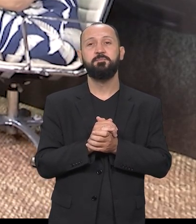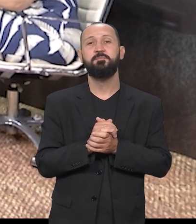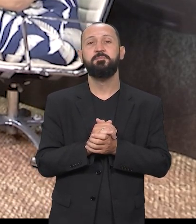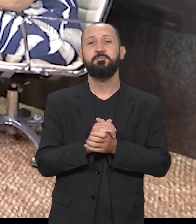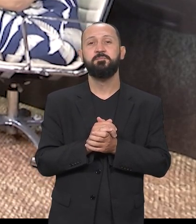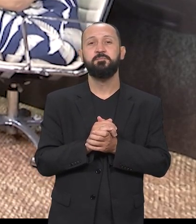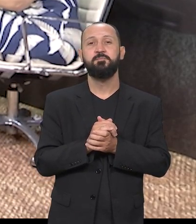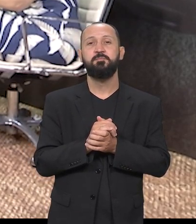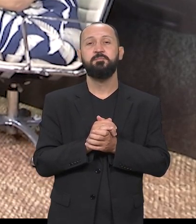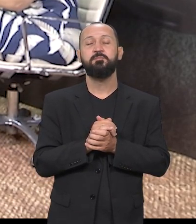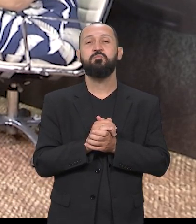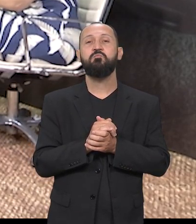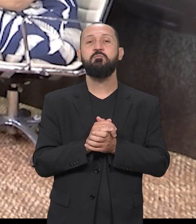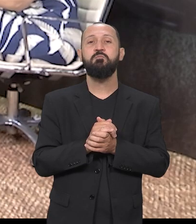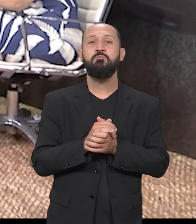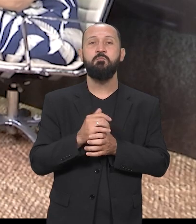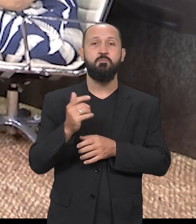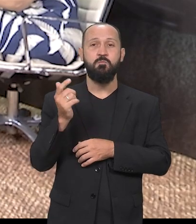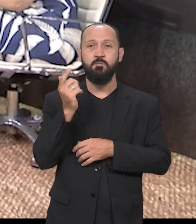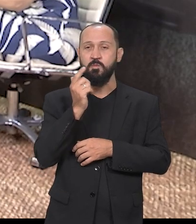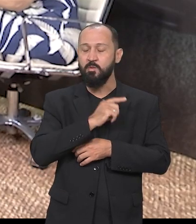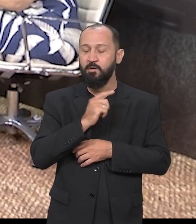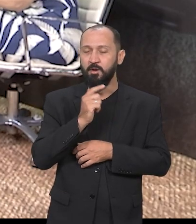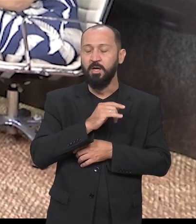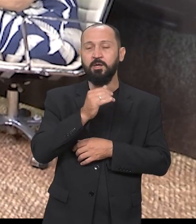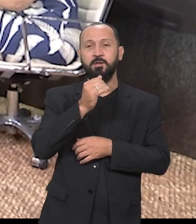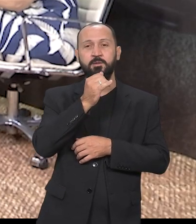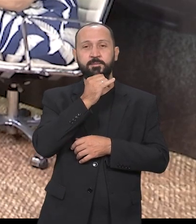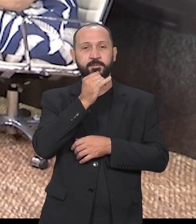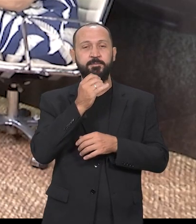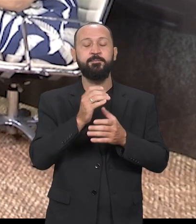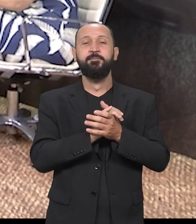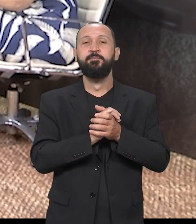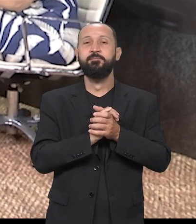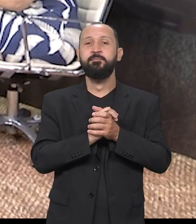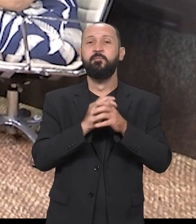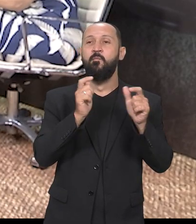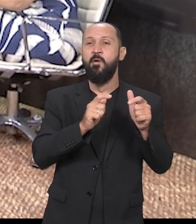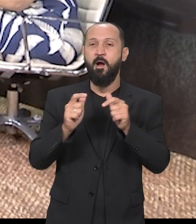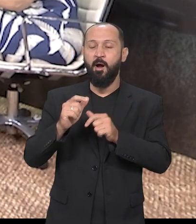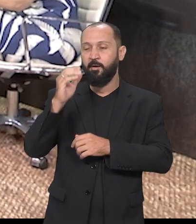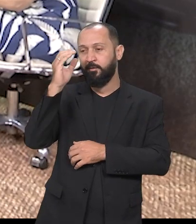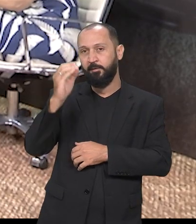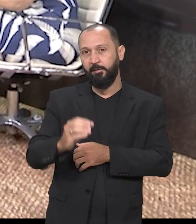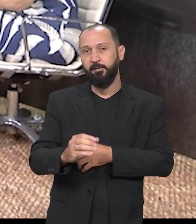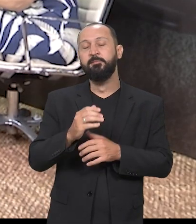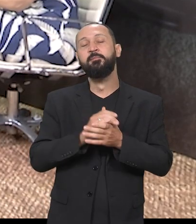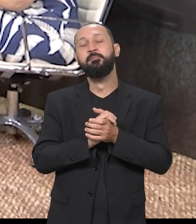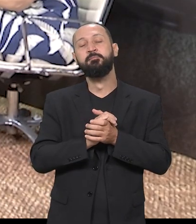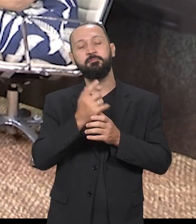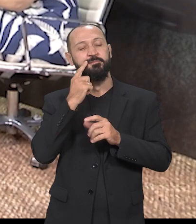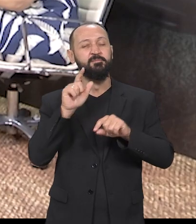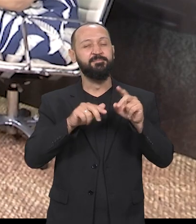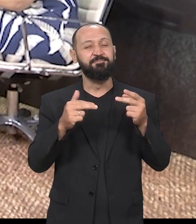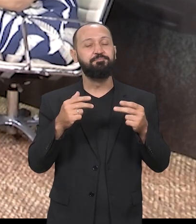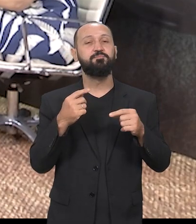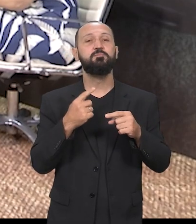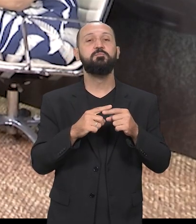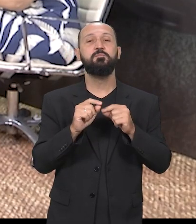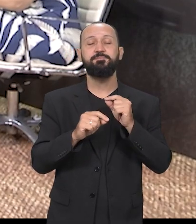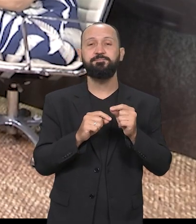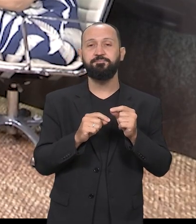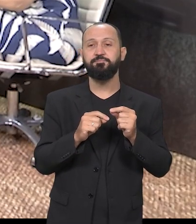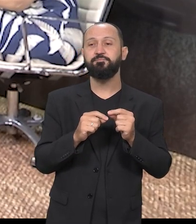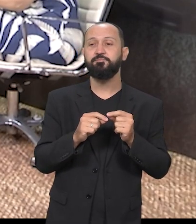Então, assim, também é possível, por exemplo, num local de crime, né? Chega o material, porque a gente